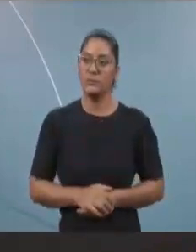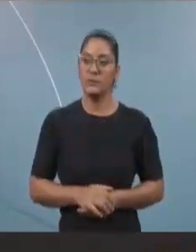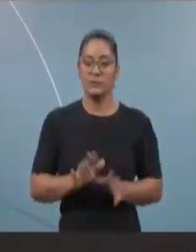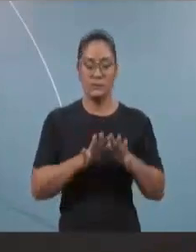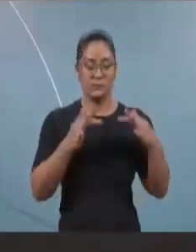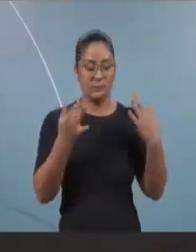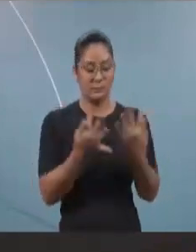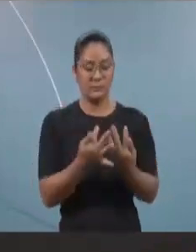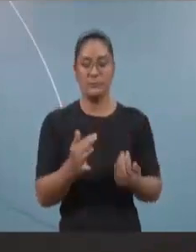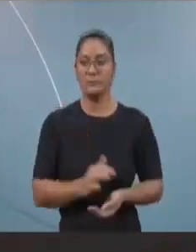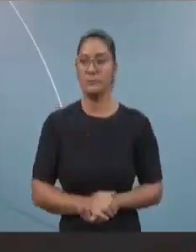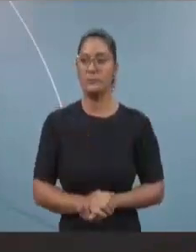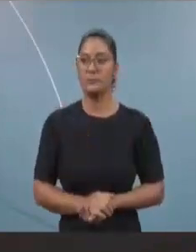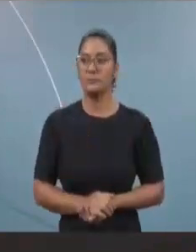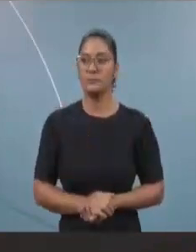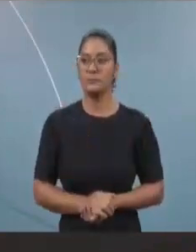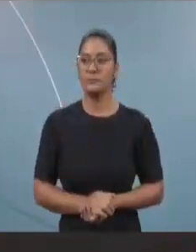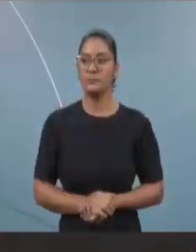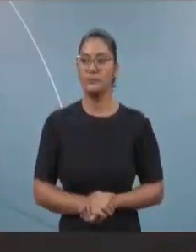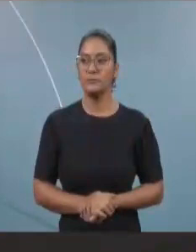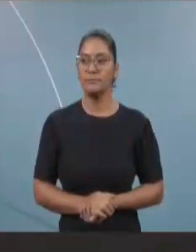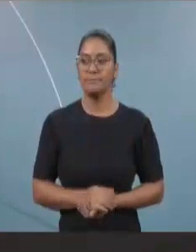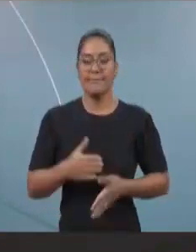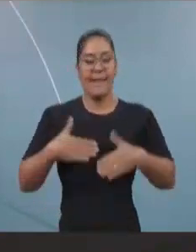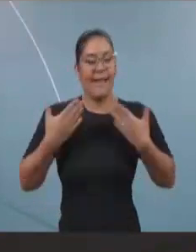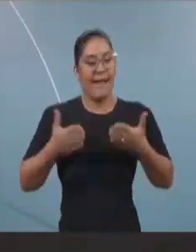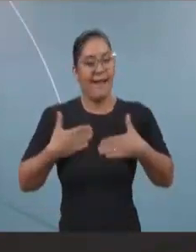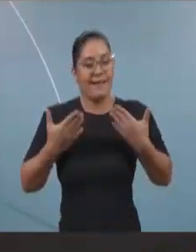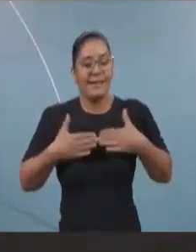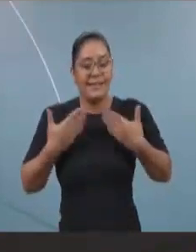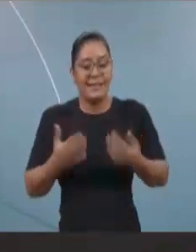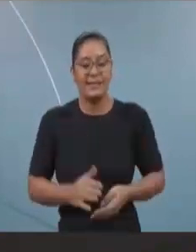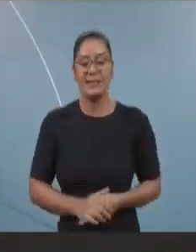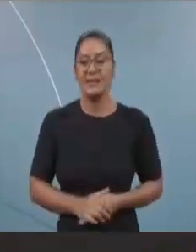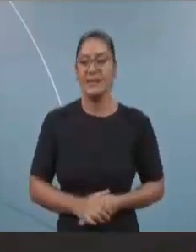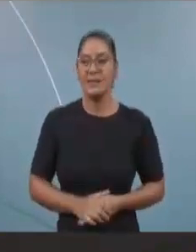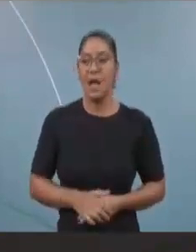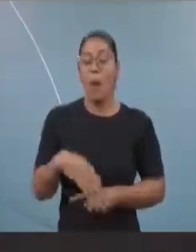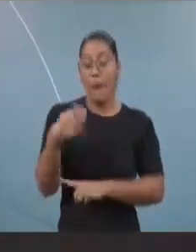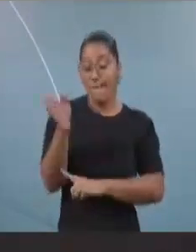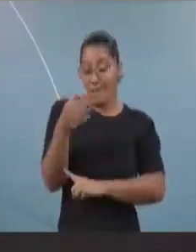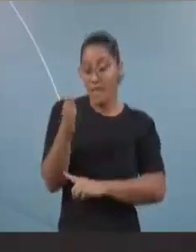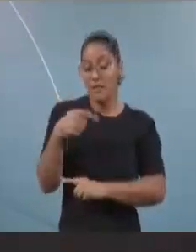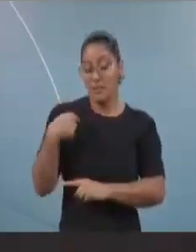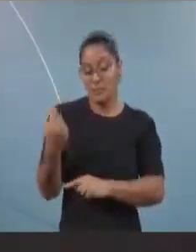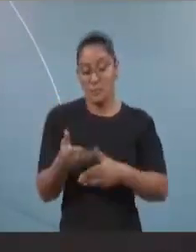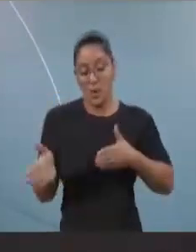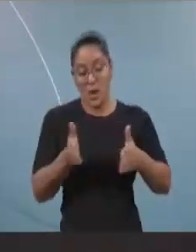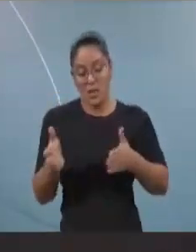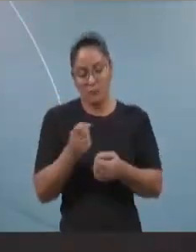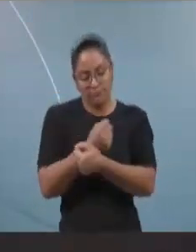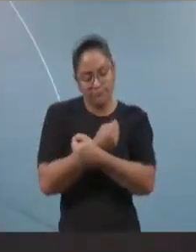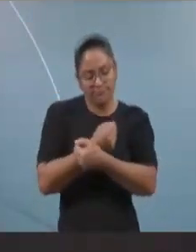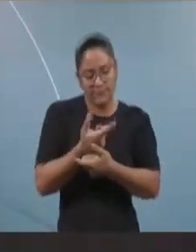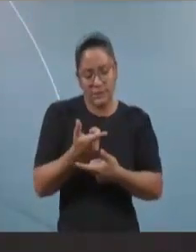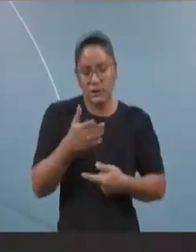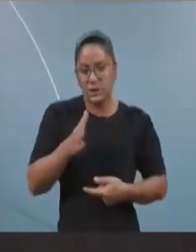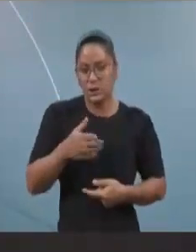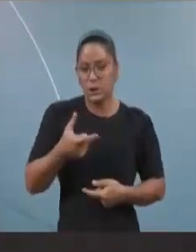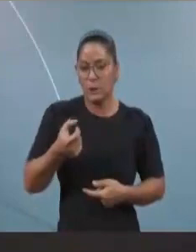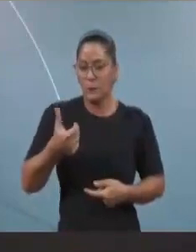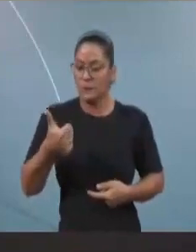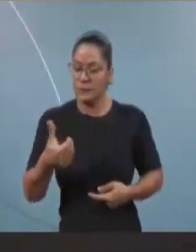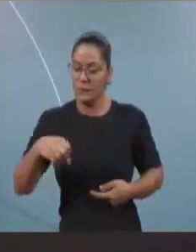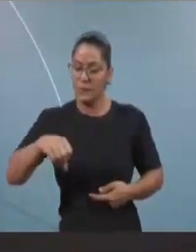famílias e para mim é uma imensa alegria uma satisfação uma bandeira que o nosso mandato abraçou desde